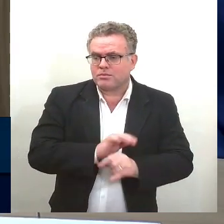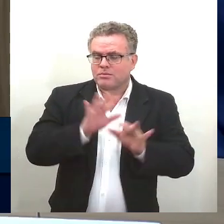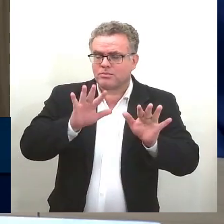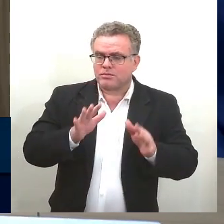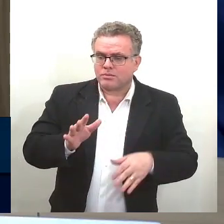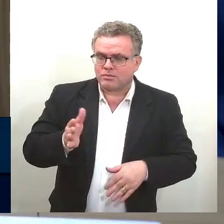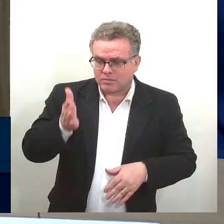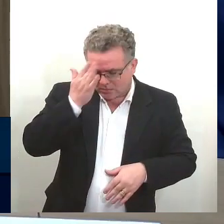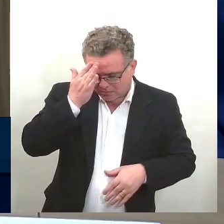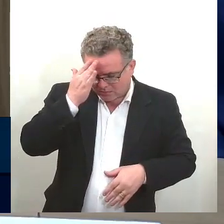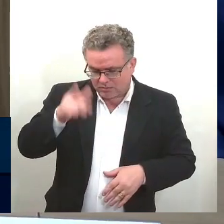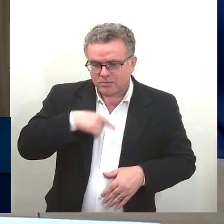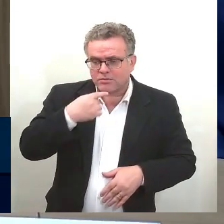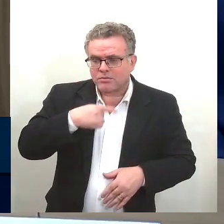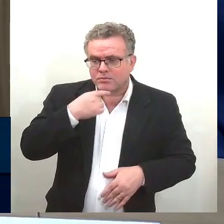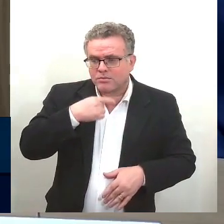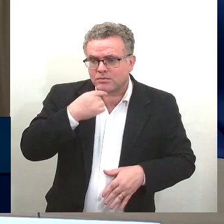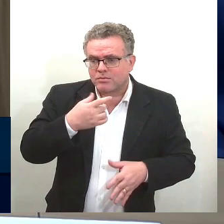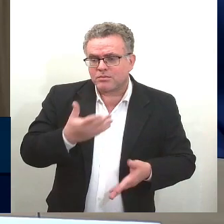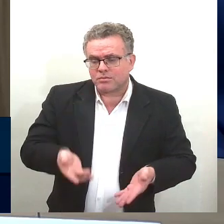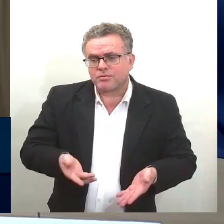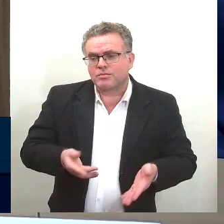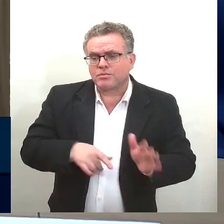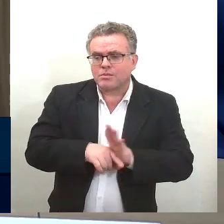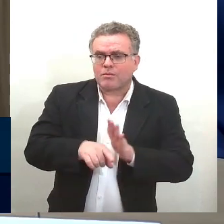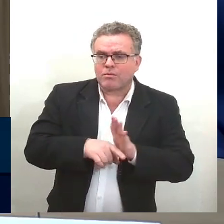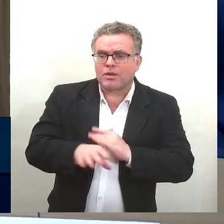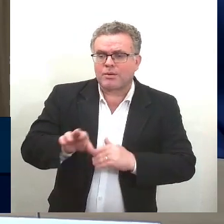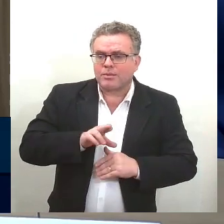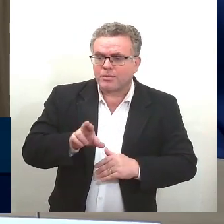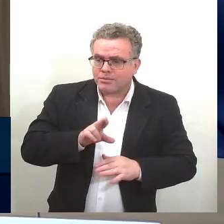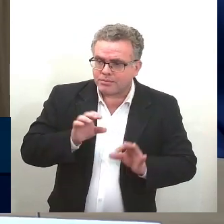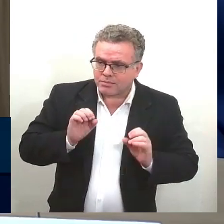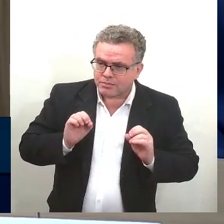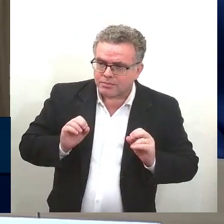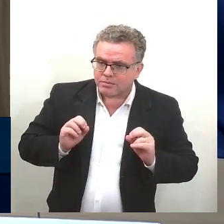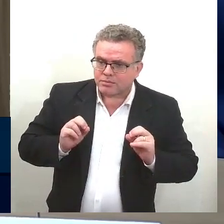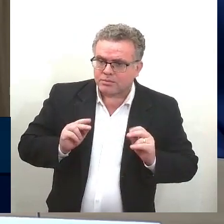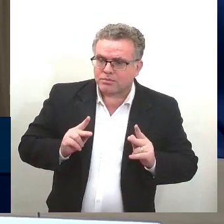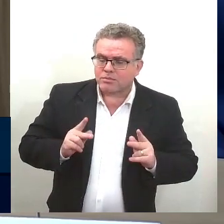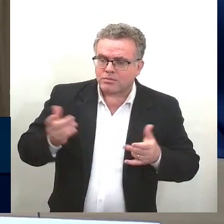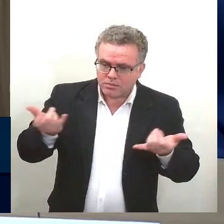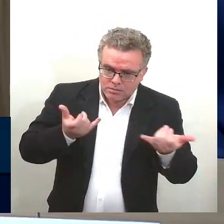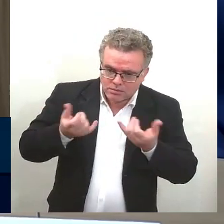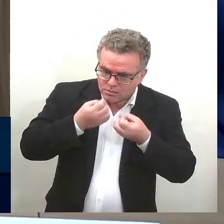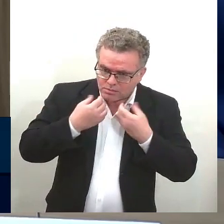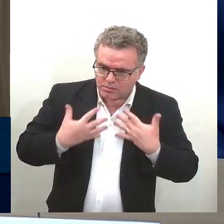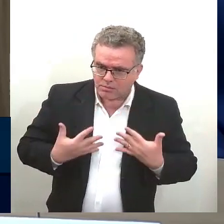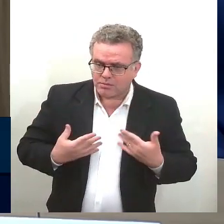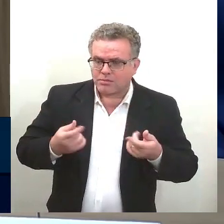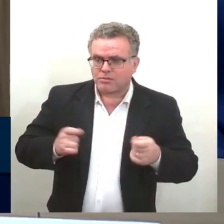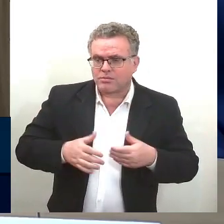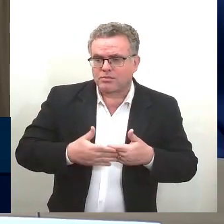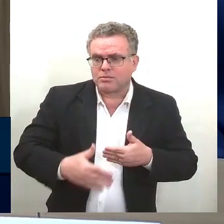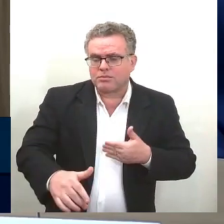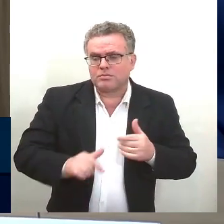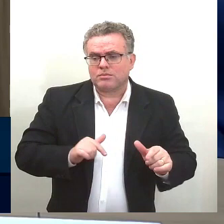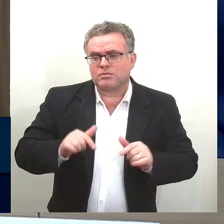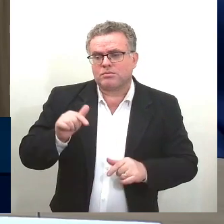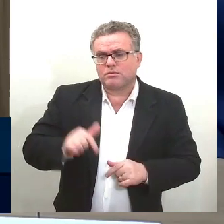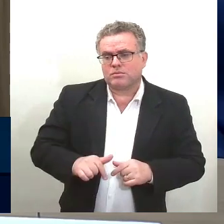gente possa ter todas as informações necessárias de como é que anda o nosso Estado, para que os deputados